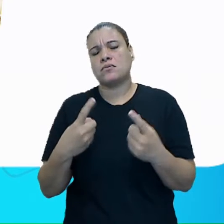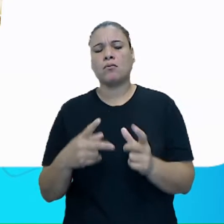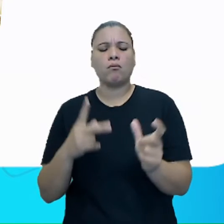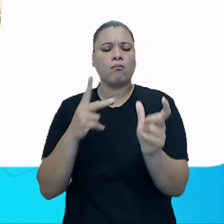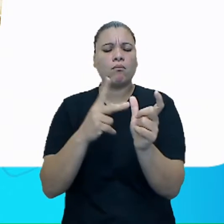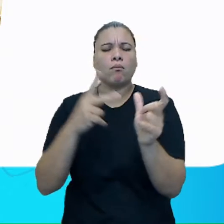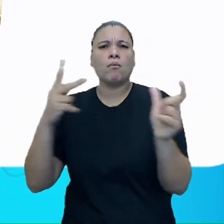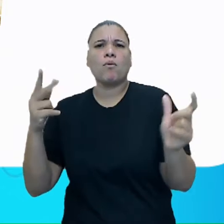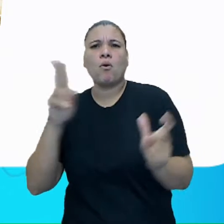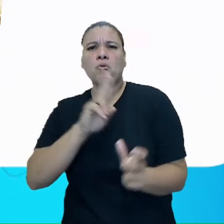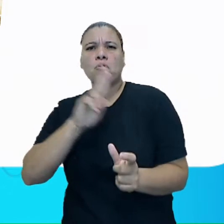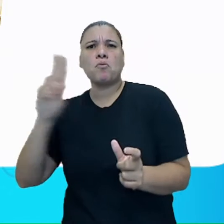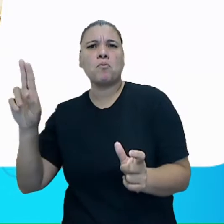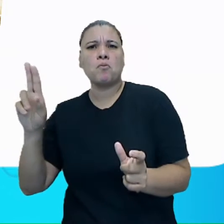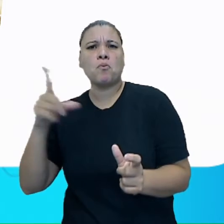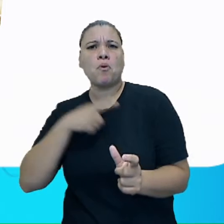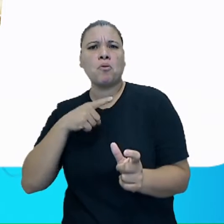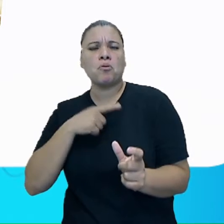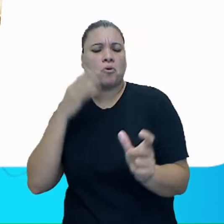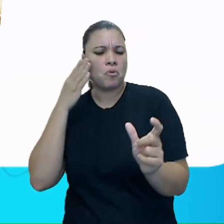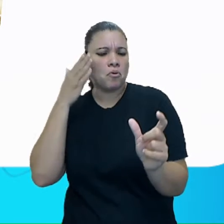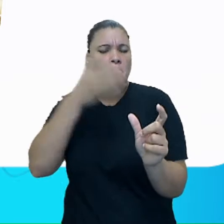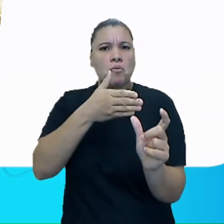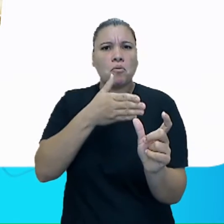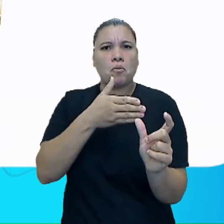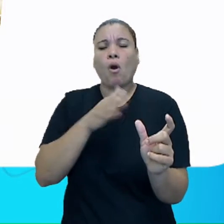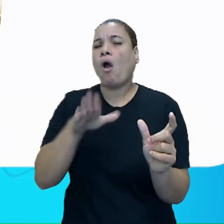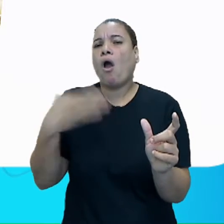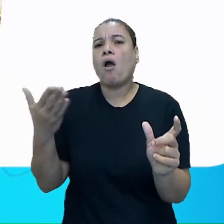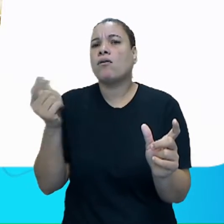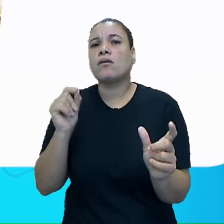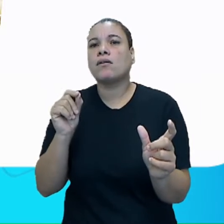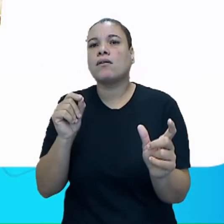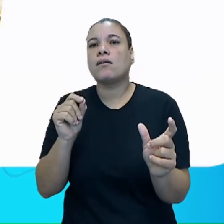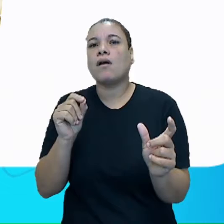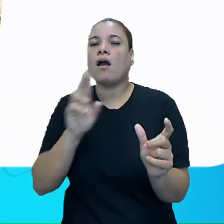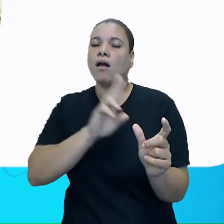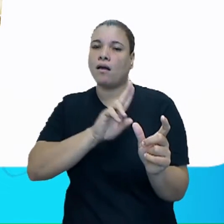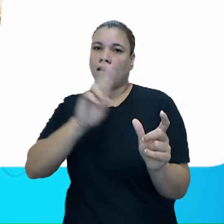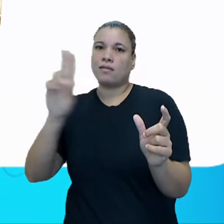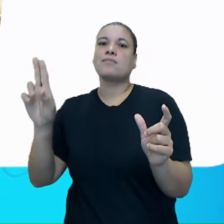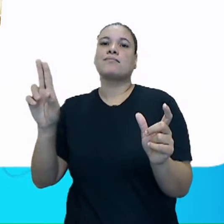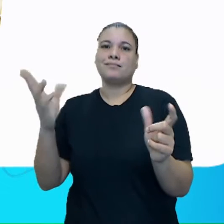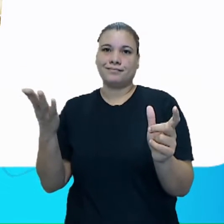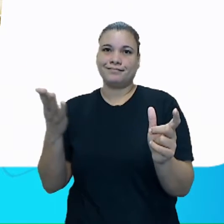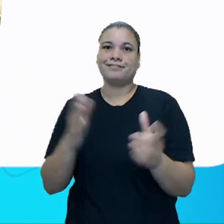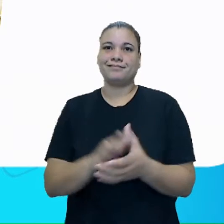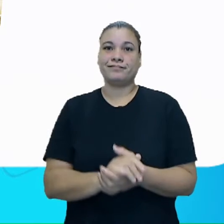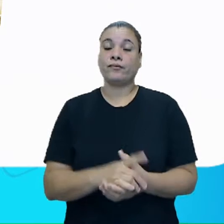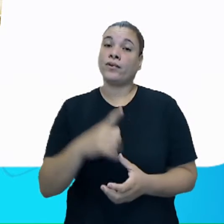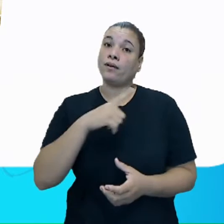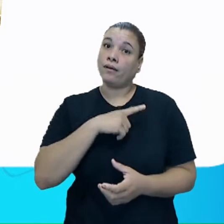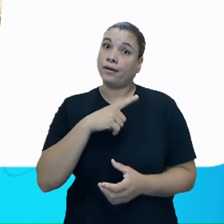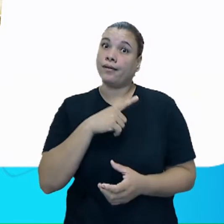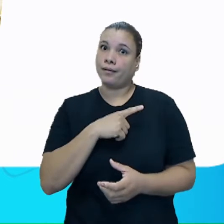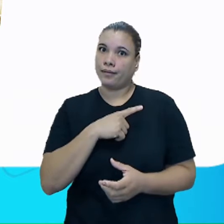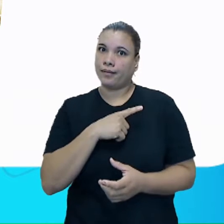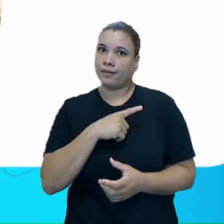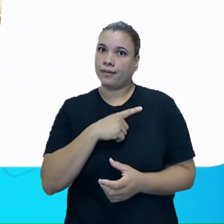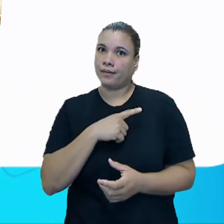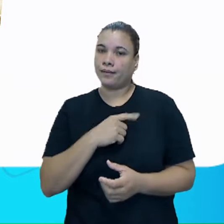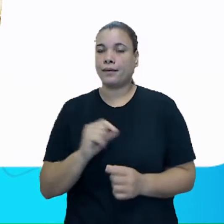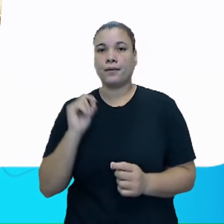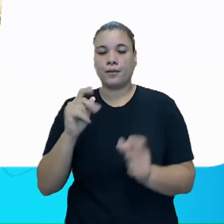meu predicado eu tenho um núcleo, que é o nome, vai ser predicado nominal. E eu posso também ter um predicado com